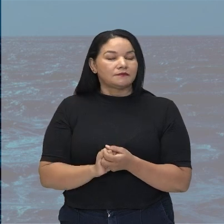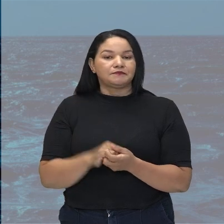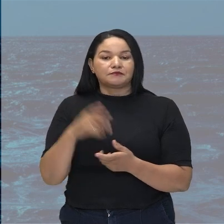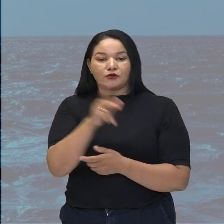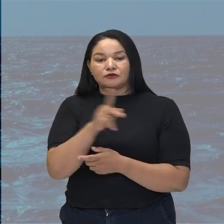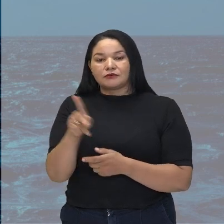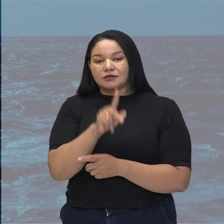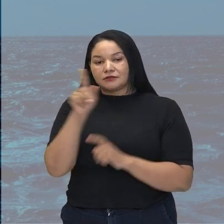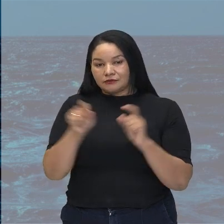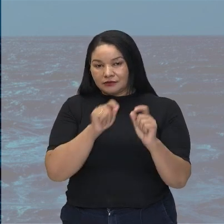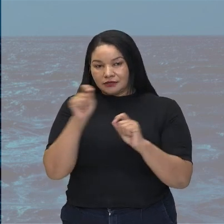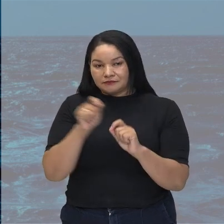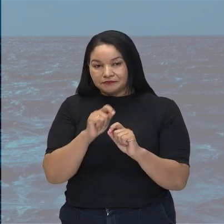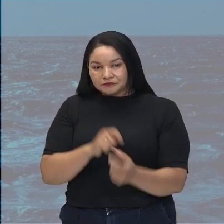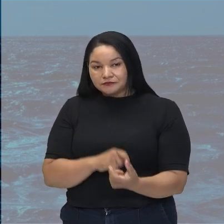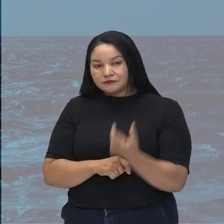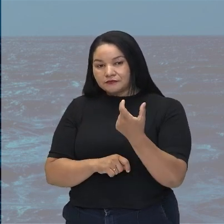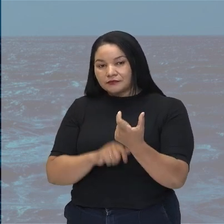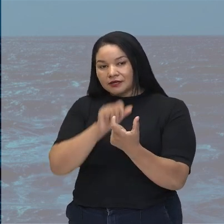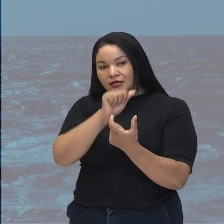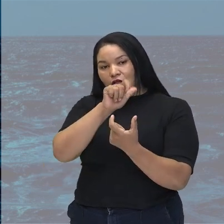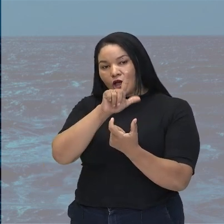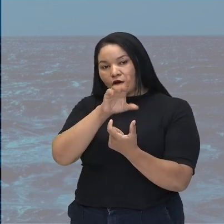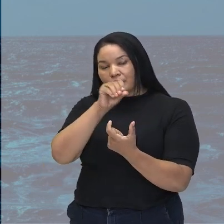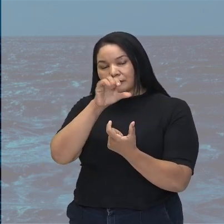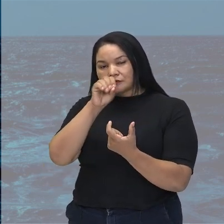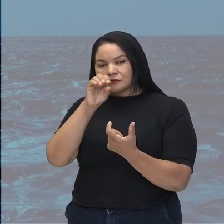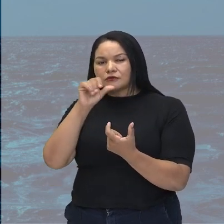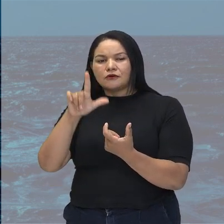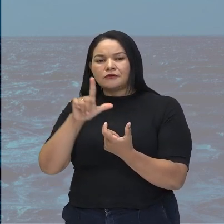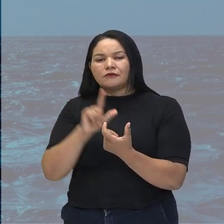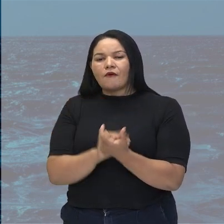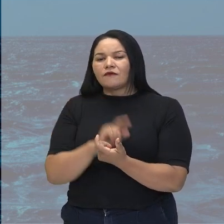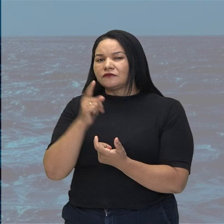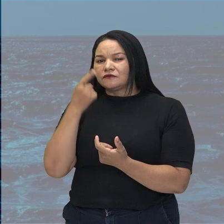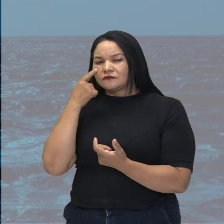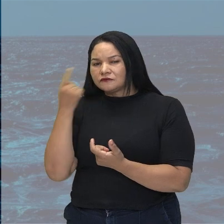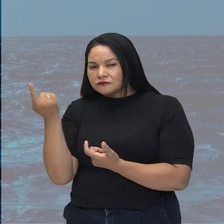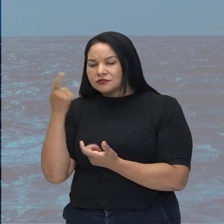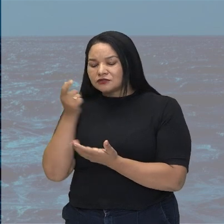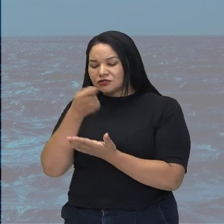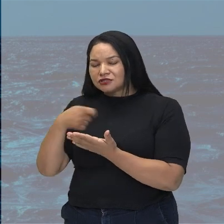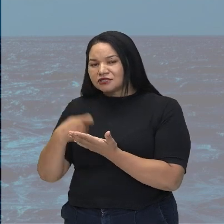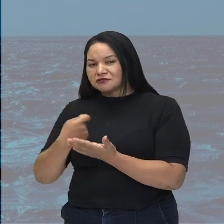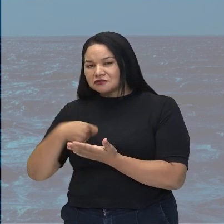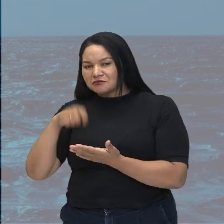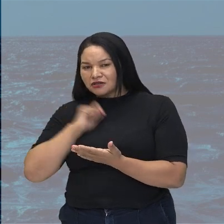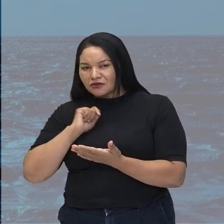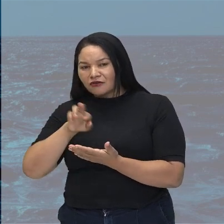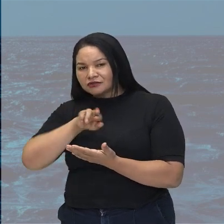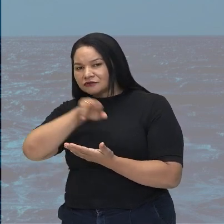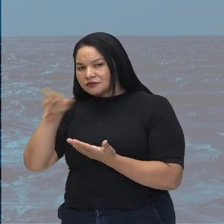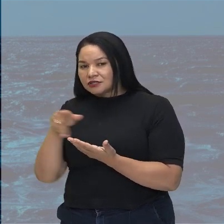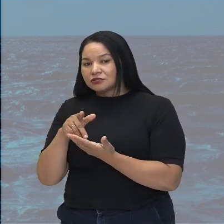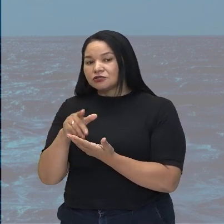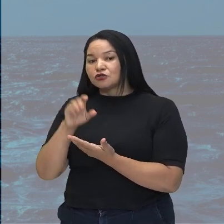é álcool. Mas olha como a grafia no espanhol muda. Fica